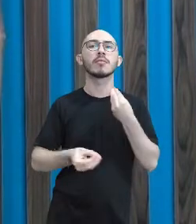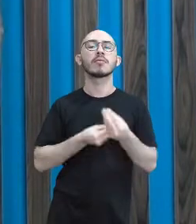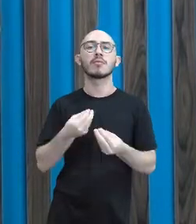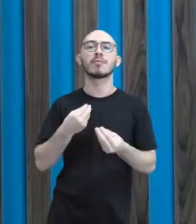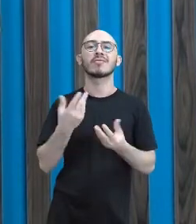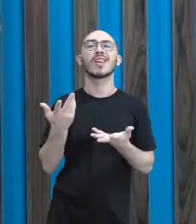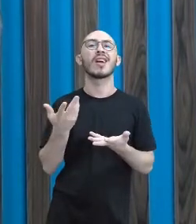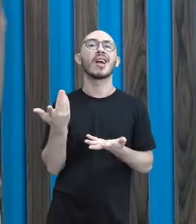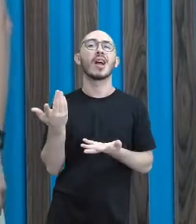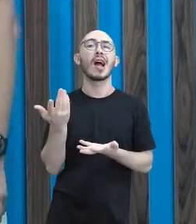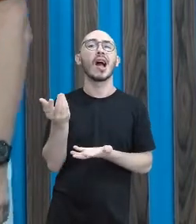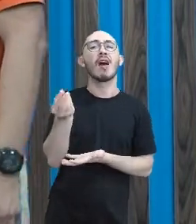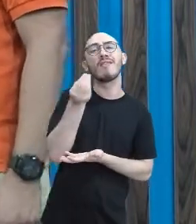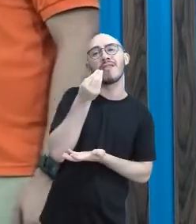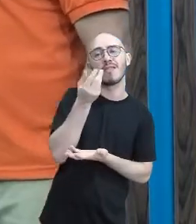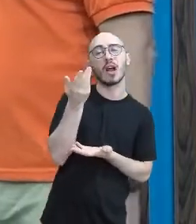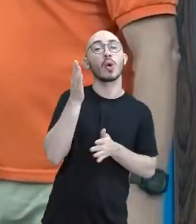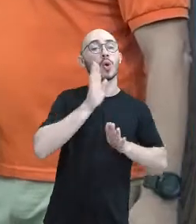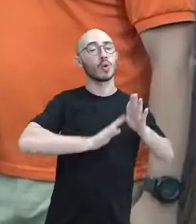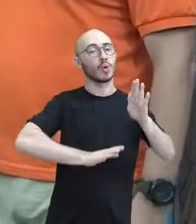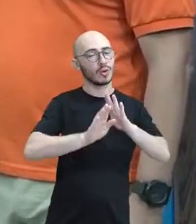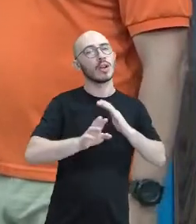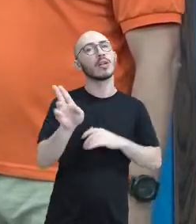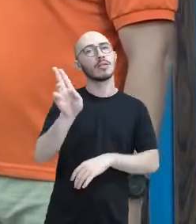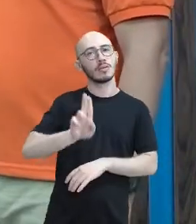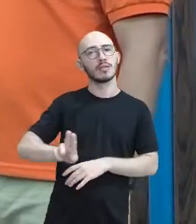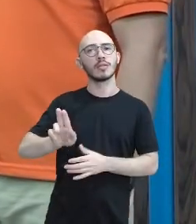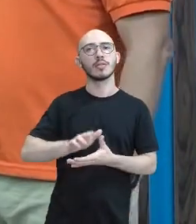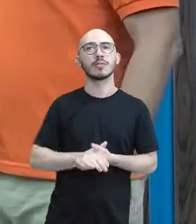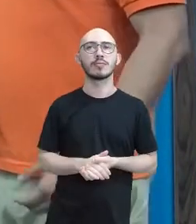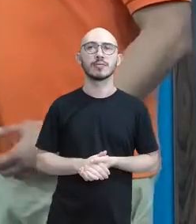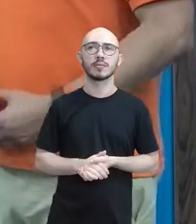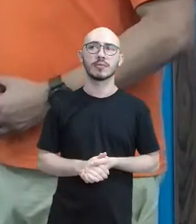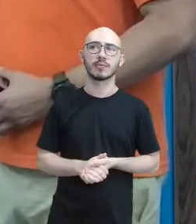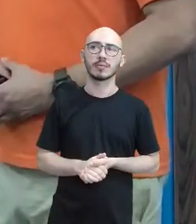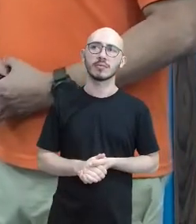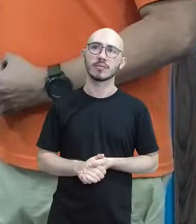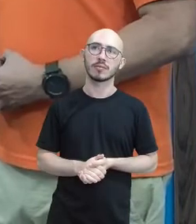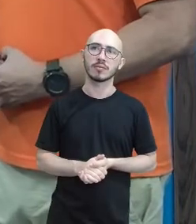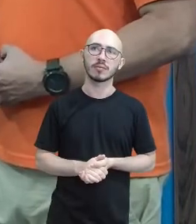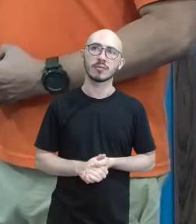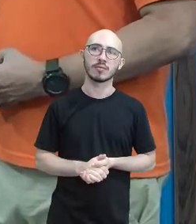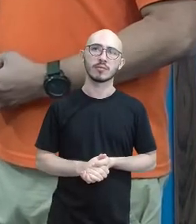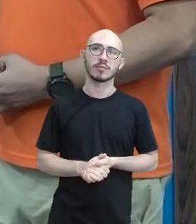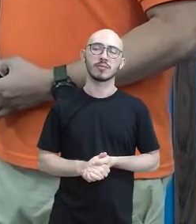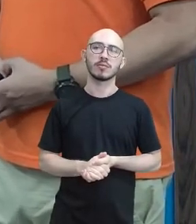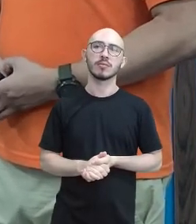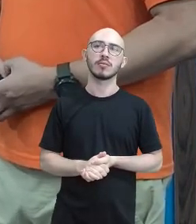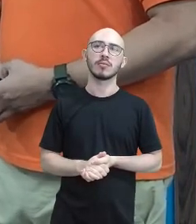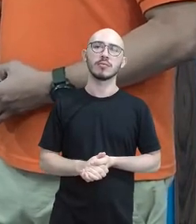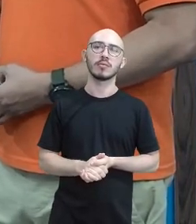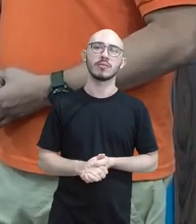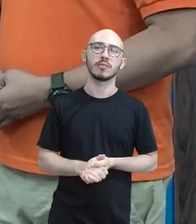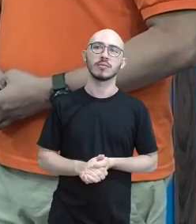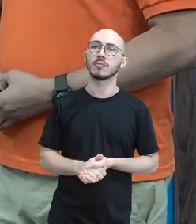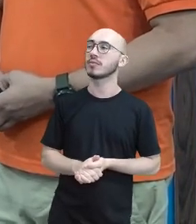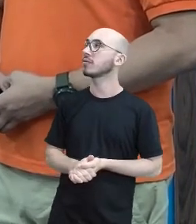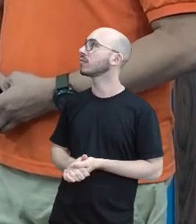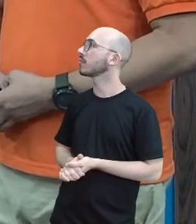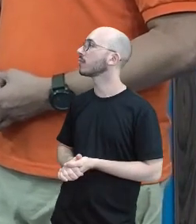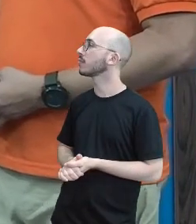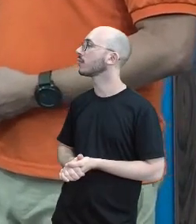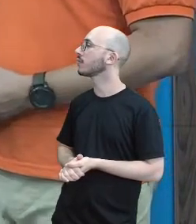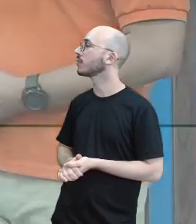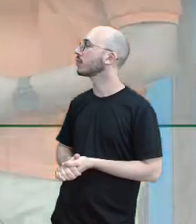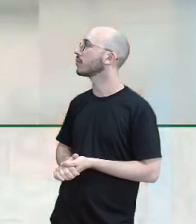frágil. Manuseie com cuidado. Care. Cuidado, tá? If you get tired, learn to